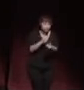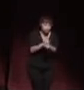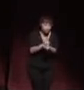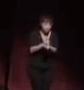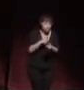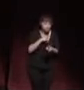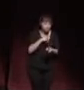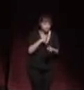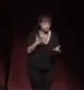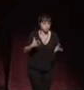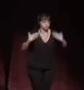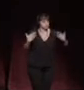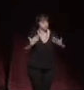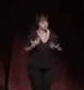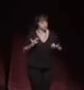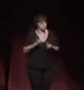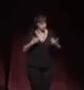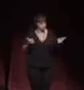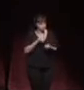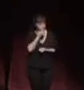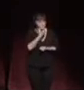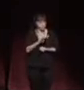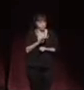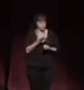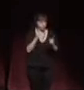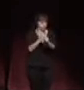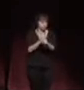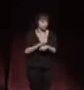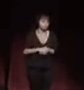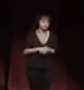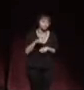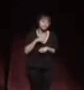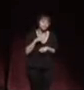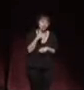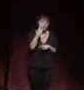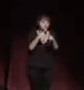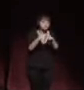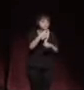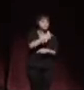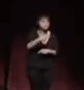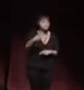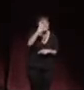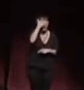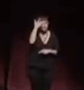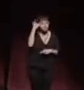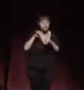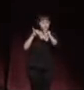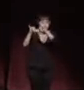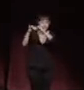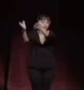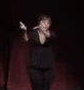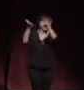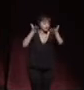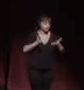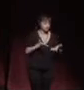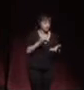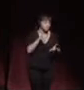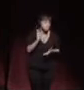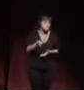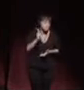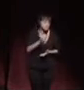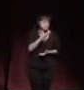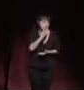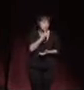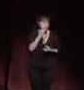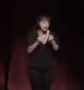história e nós recebemos uma vez por semana a pessoa que traz a comida do supermercado, sempre vem o mesmo senhor com seu